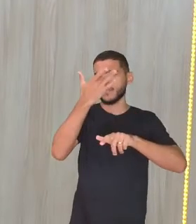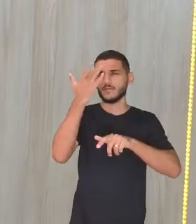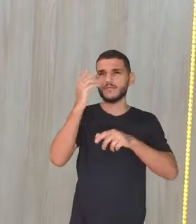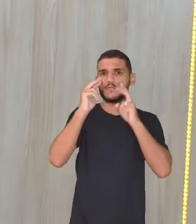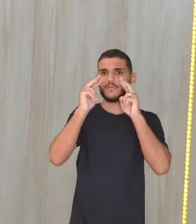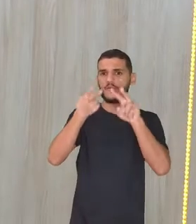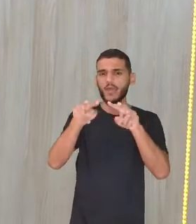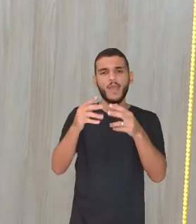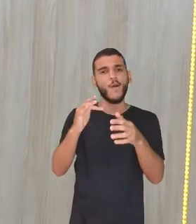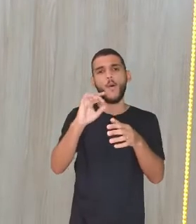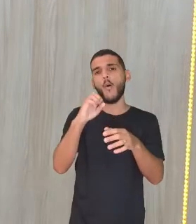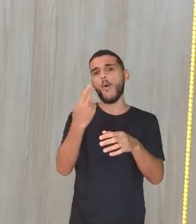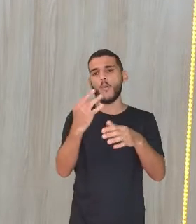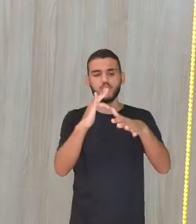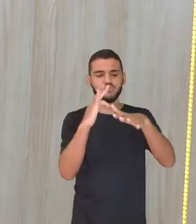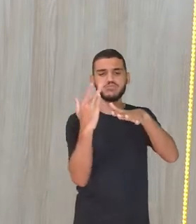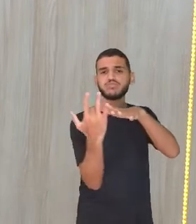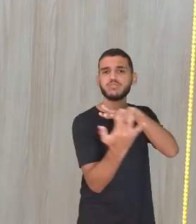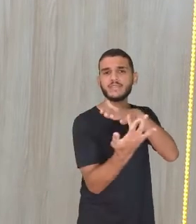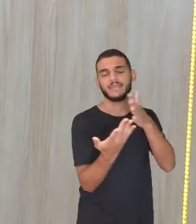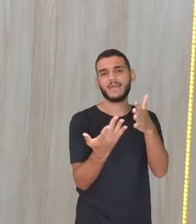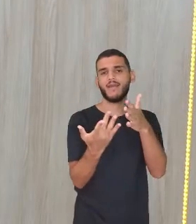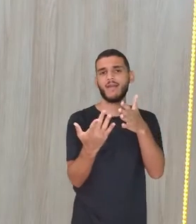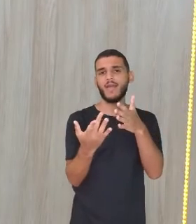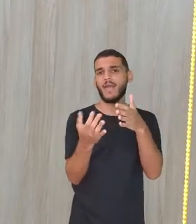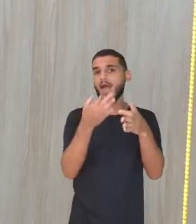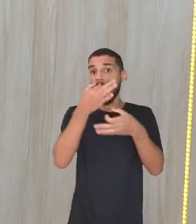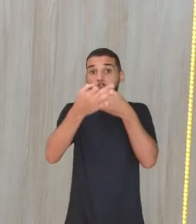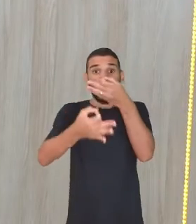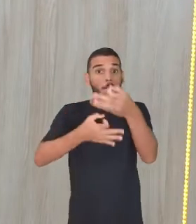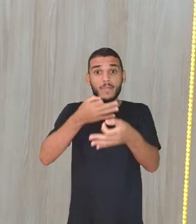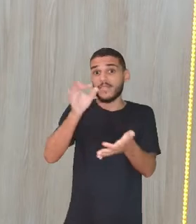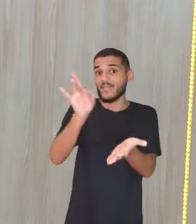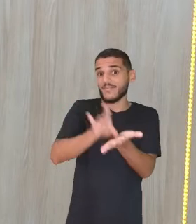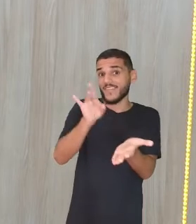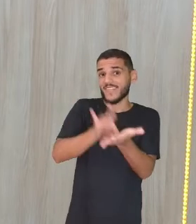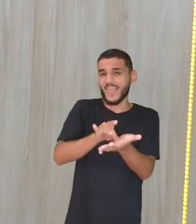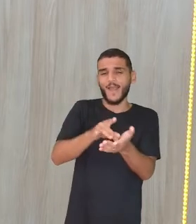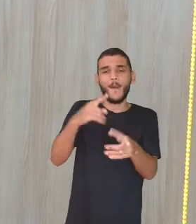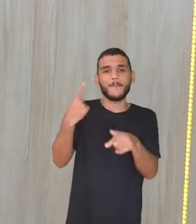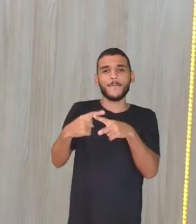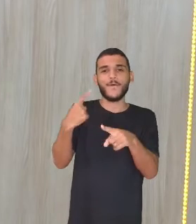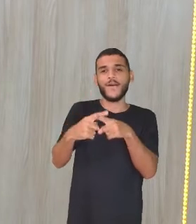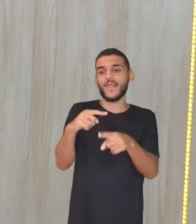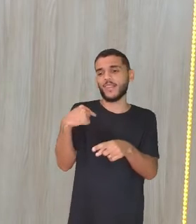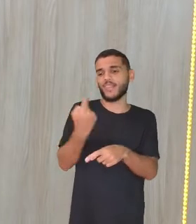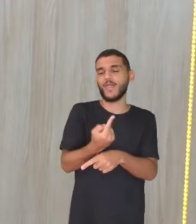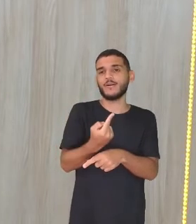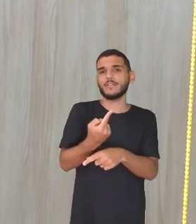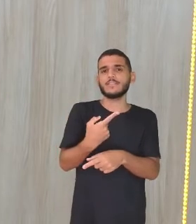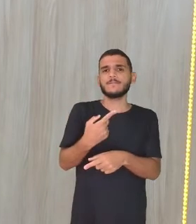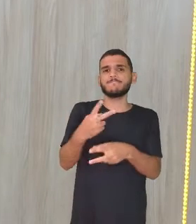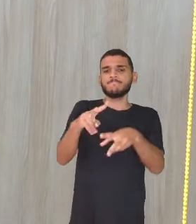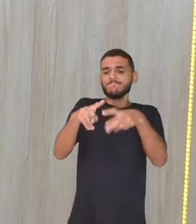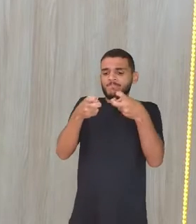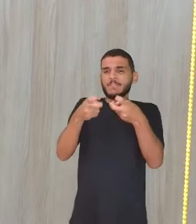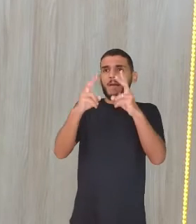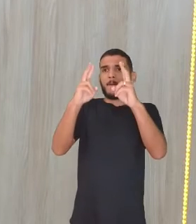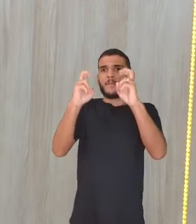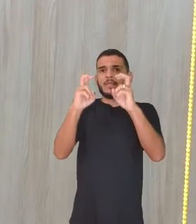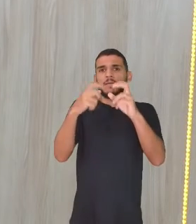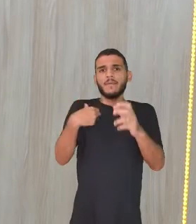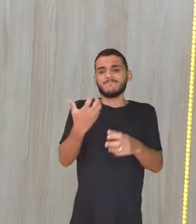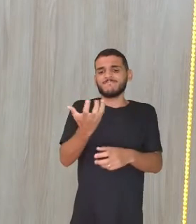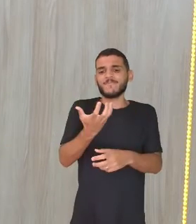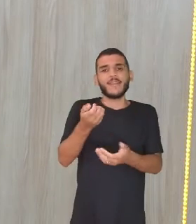pura, não é? A gente é o tempo todo levado a adotar